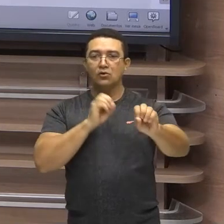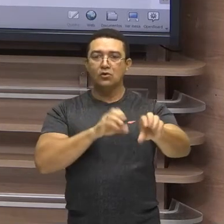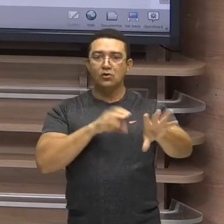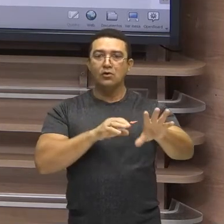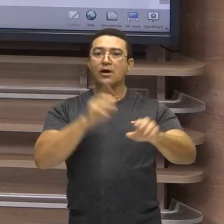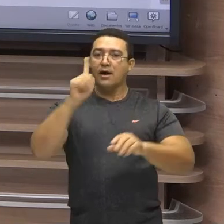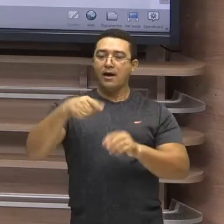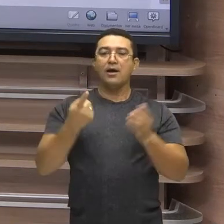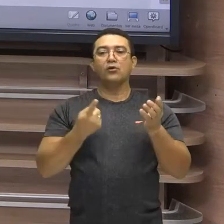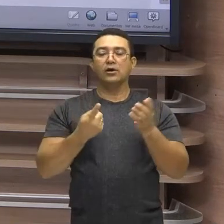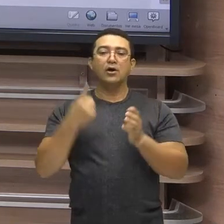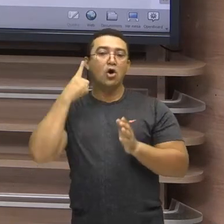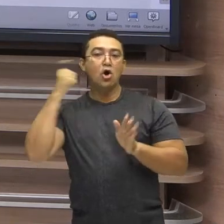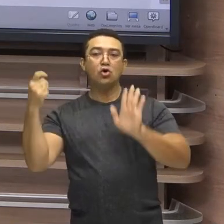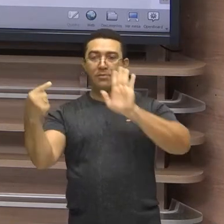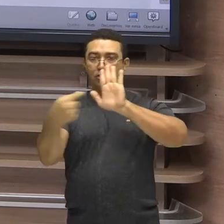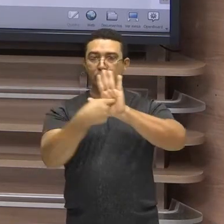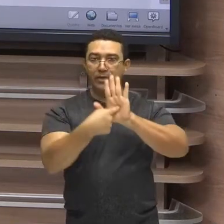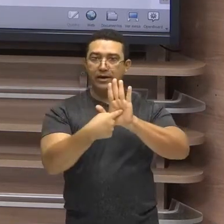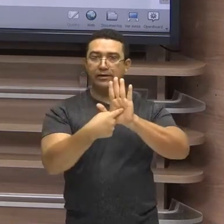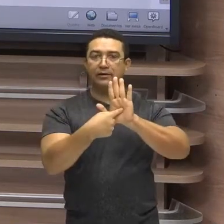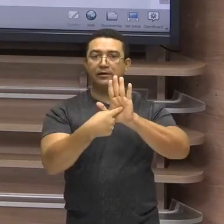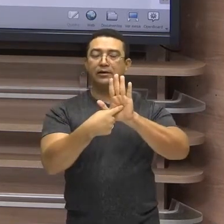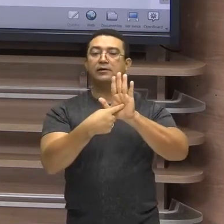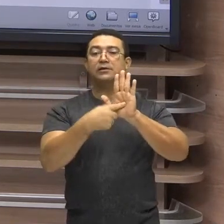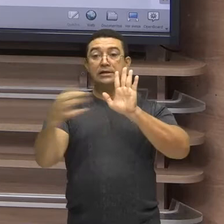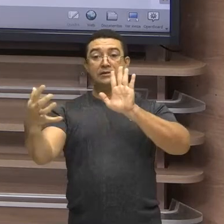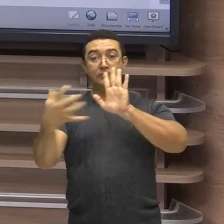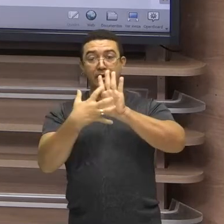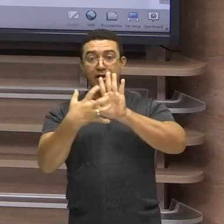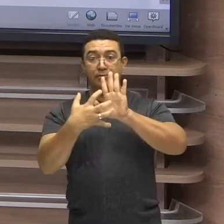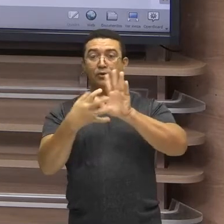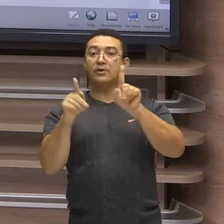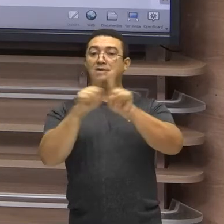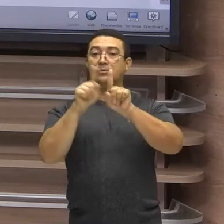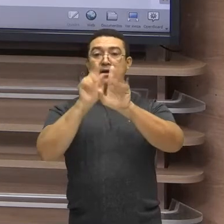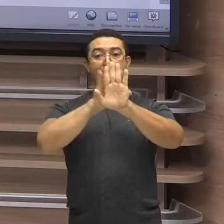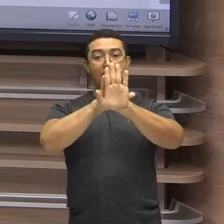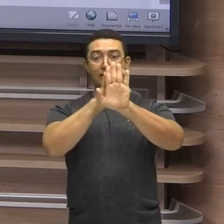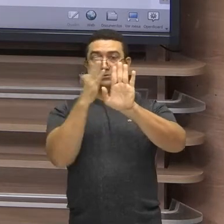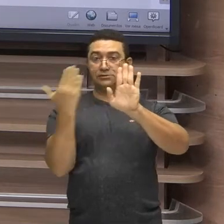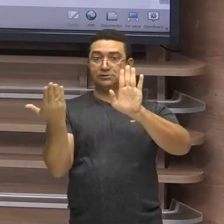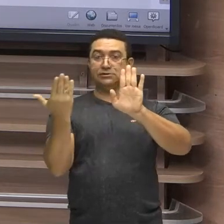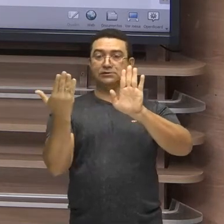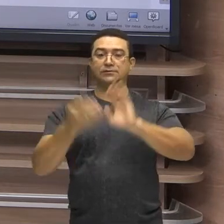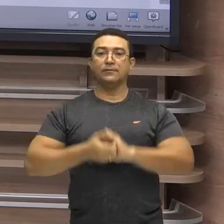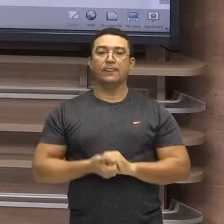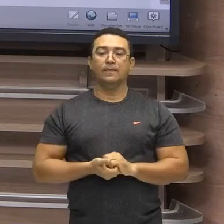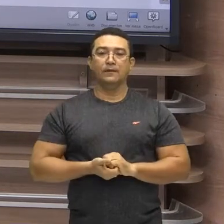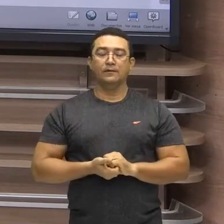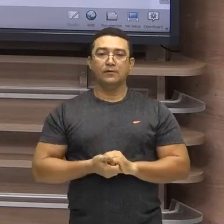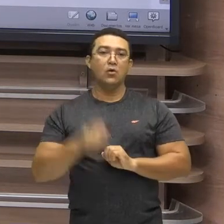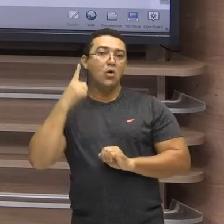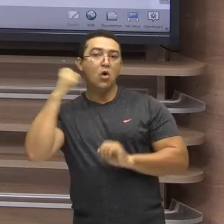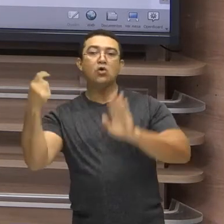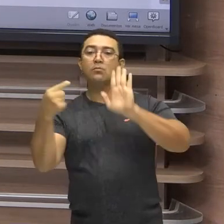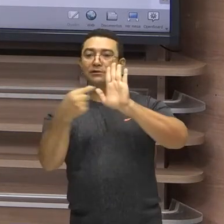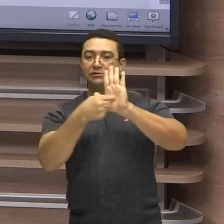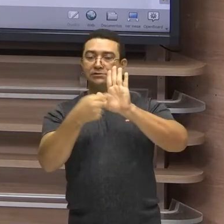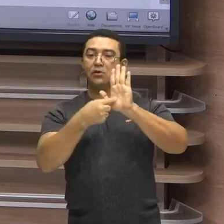é a onomatopeia, né, hipérbole e antítese. Né? A onomatopeia